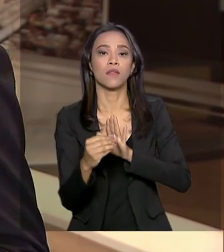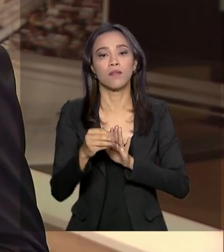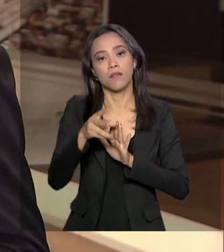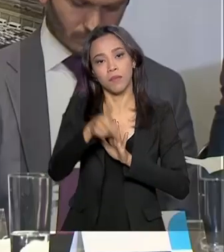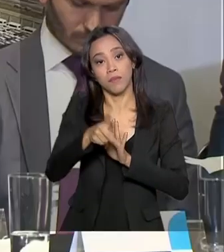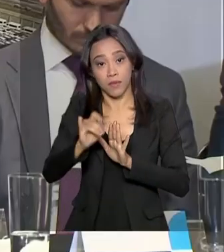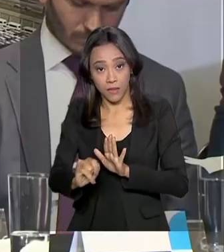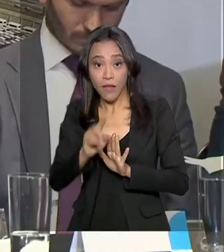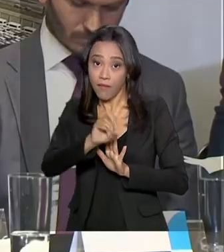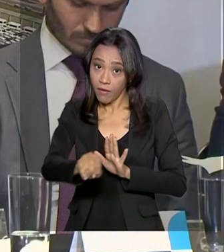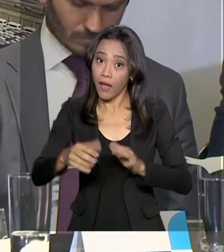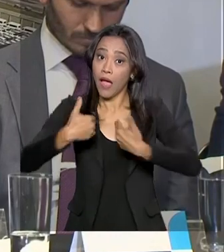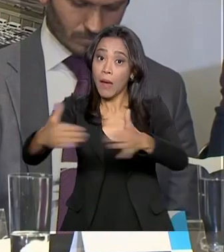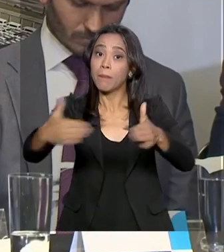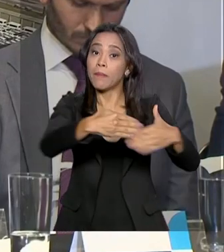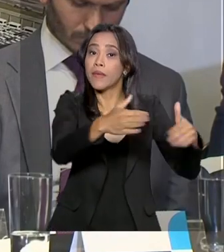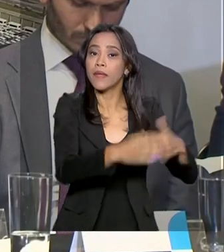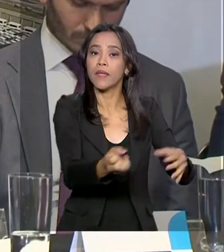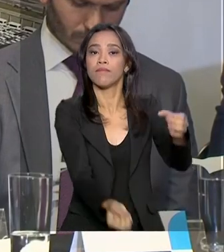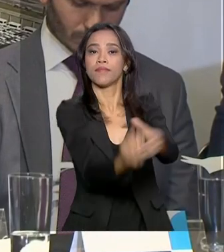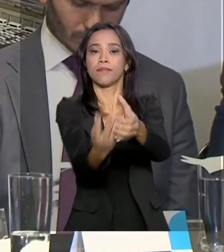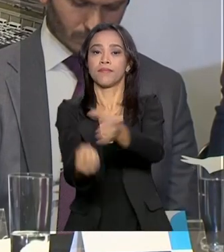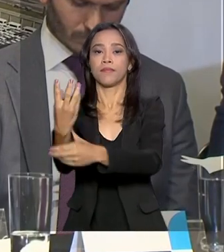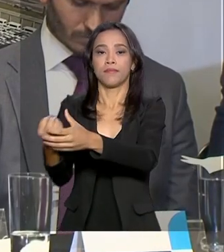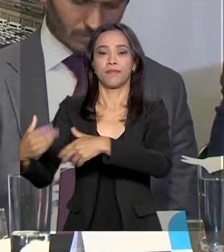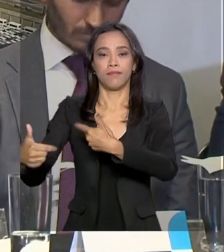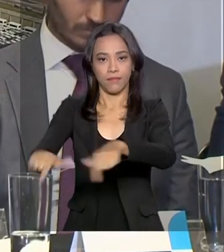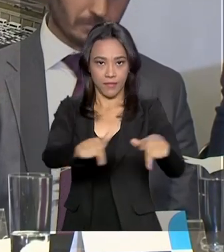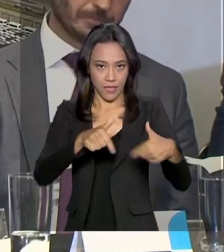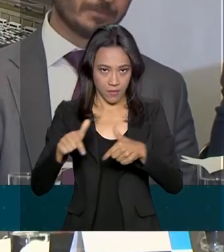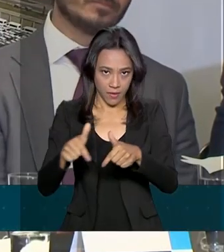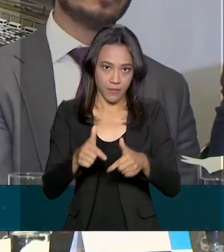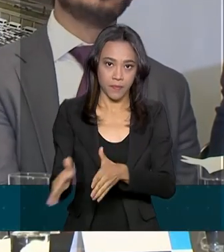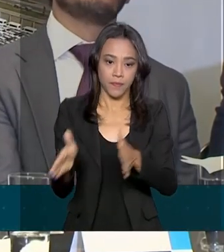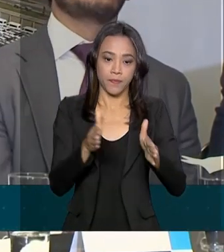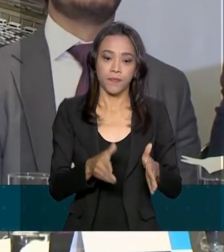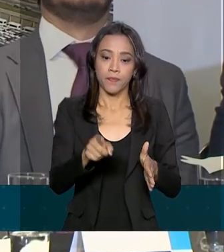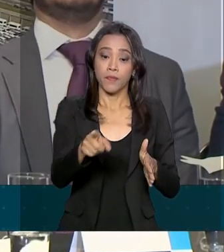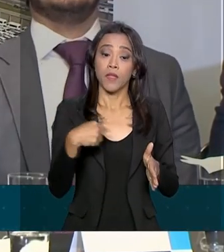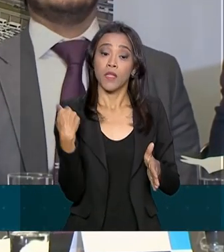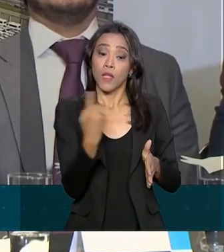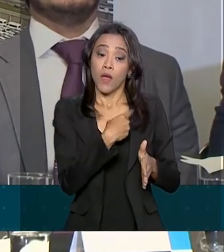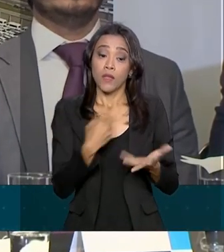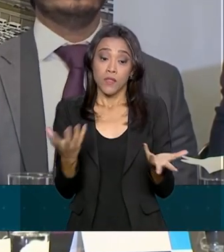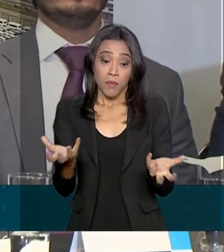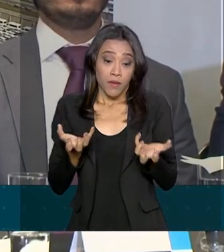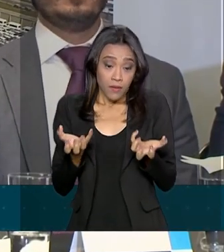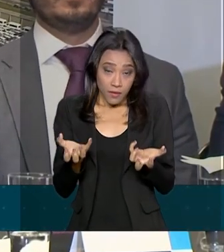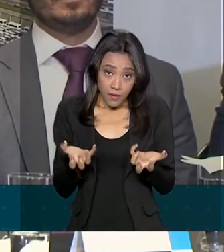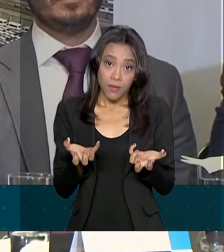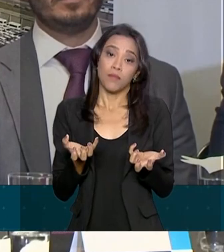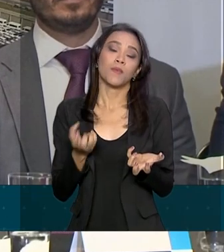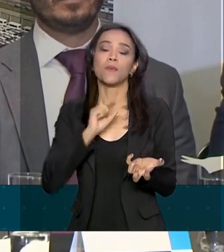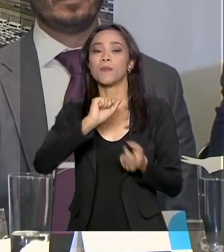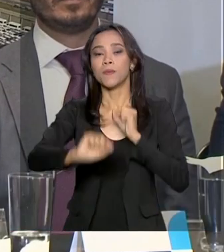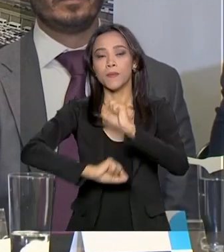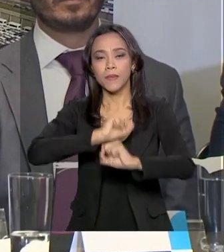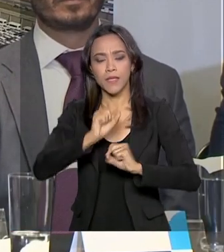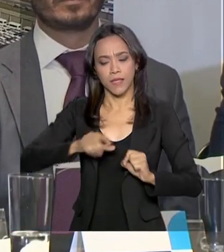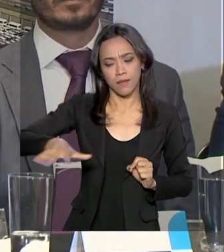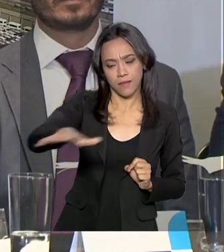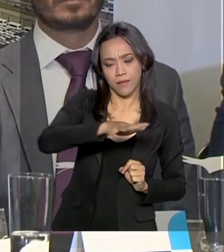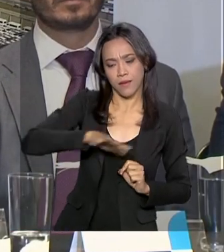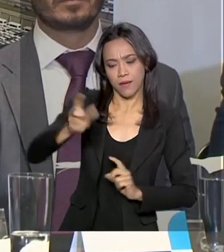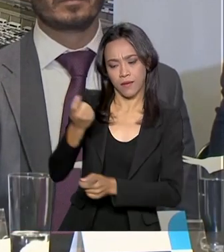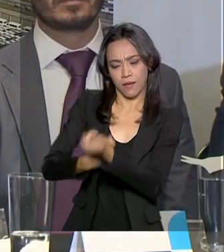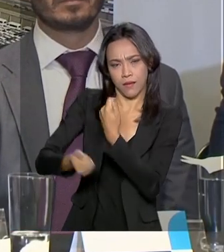de trabalho. Nós estamos conseguindo comunicar aquilo que o governo federal pretende fazer no campo econômico. Então,